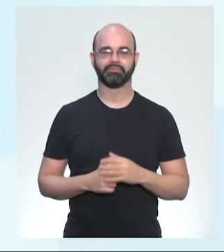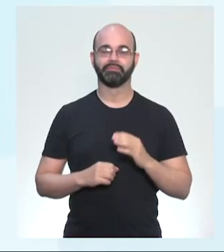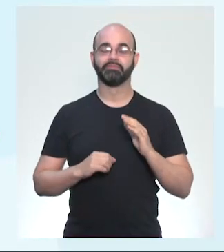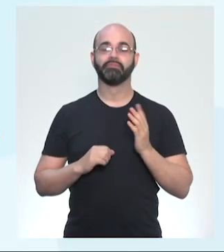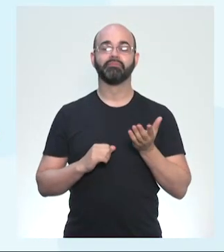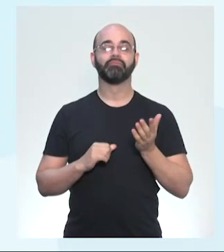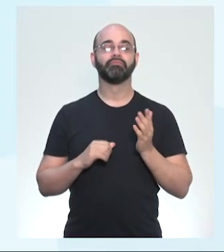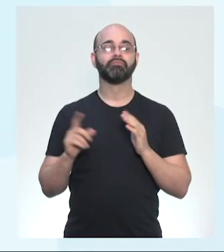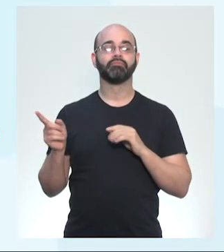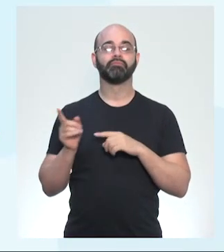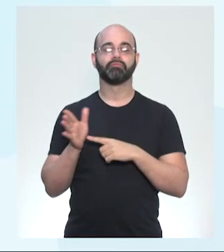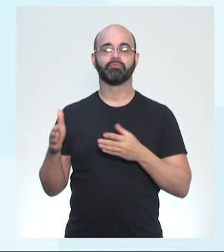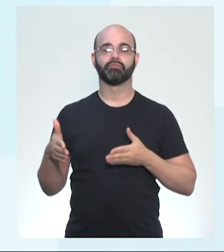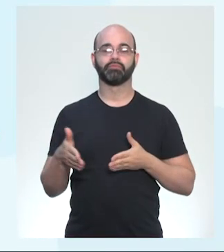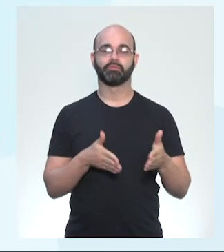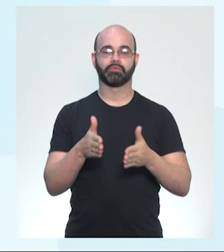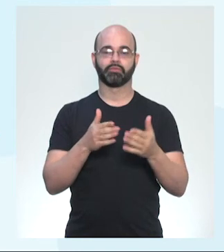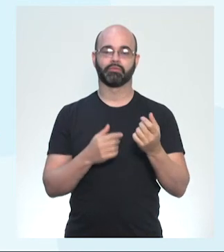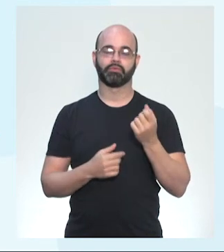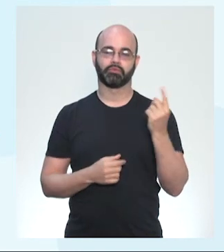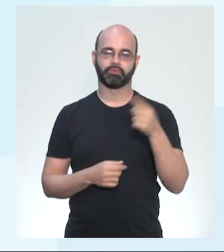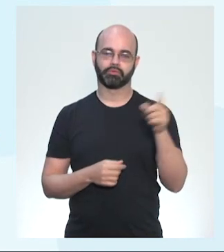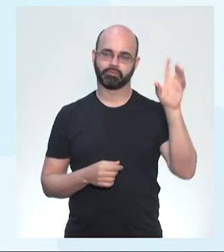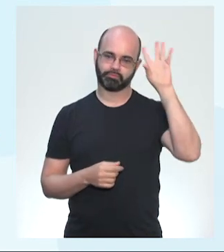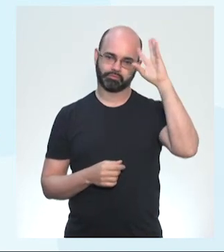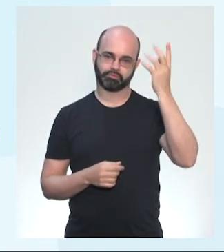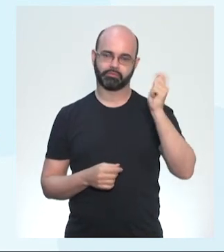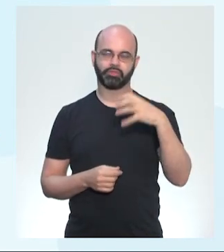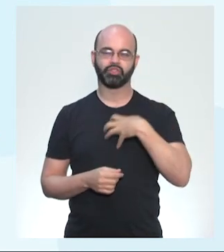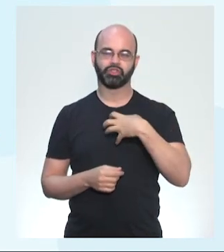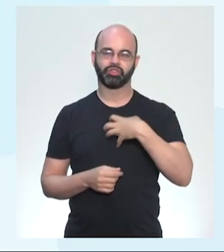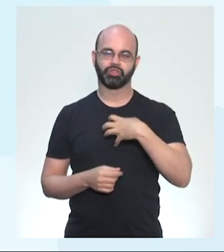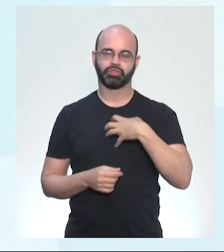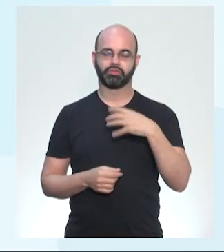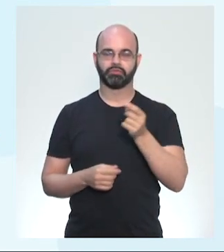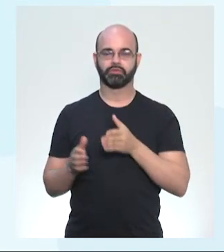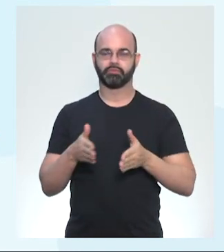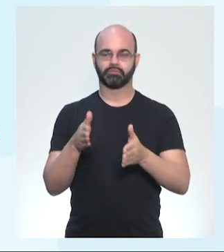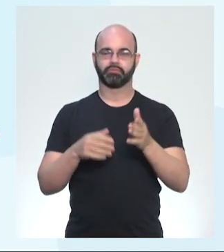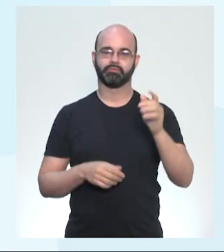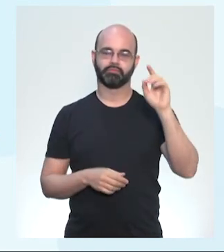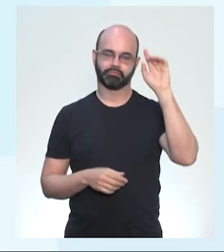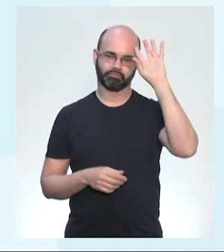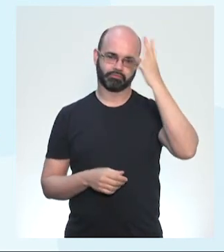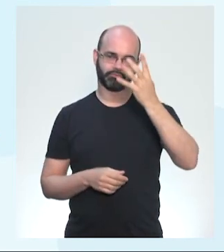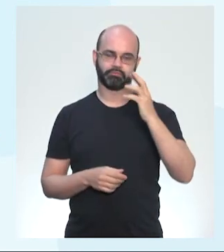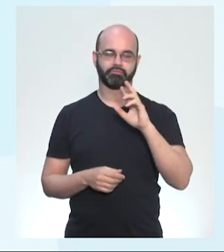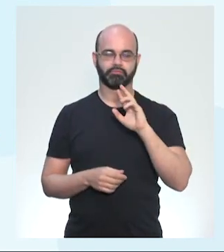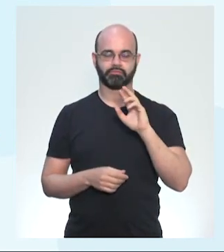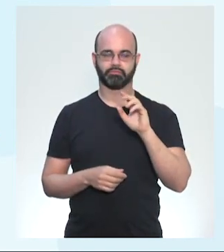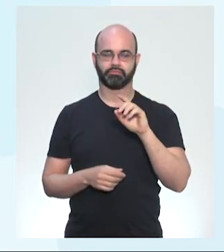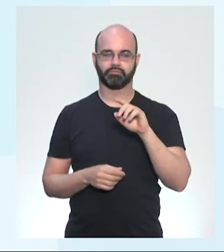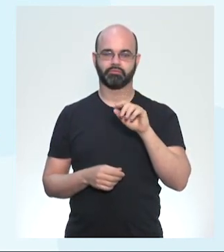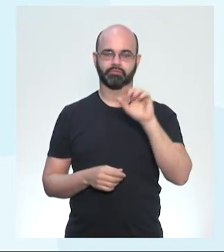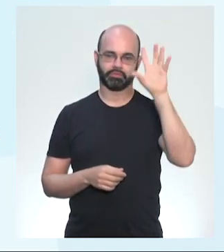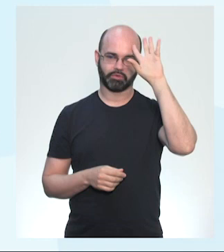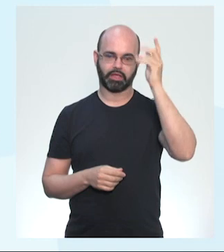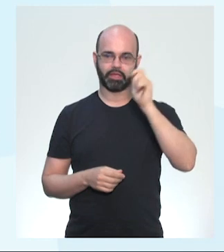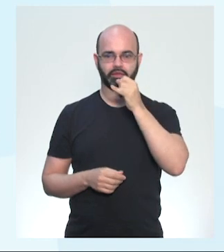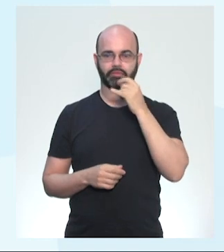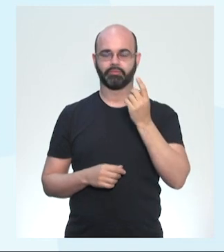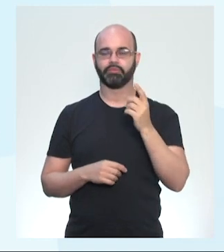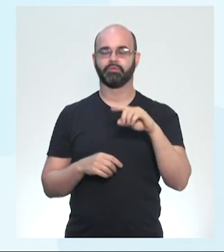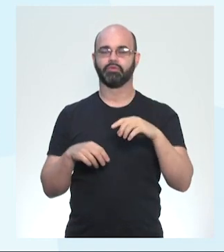tem? Alguns caminhos que você pode utilizar para resolver isso, fazer a representação decimal ou não, multiplicar numerador